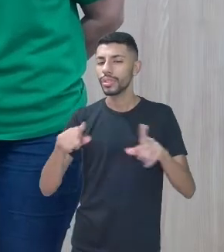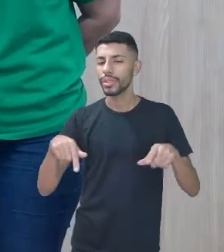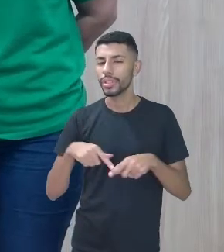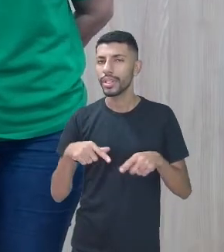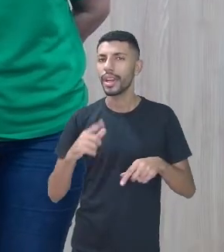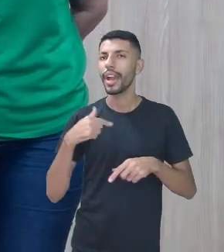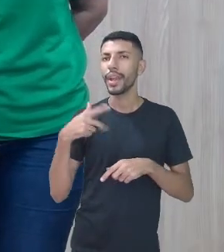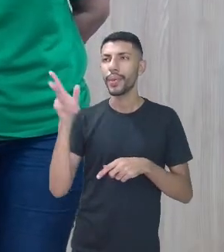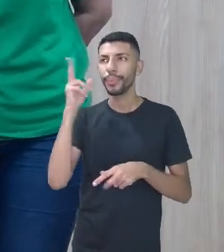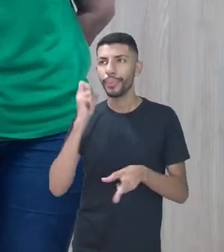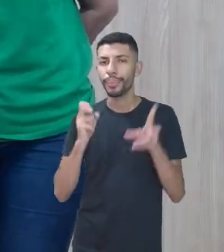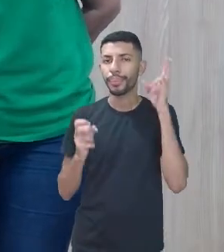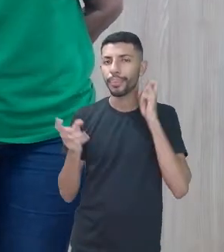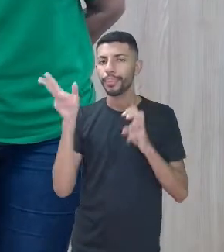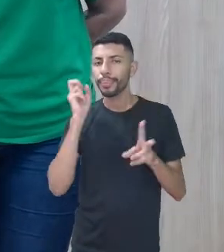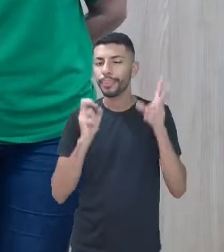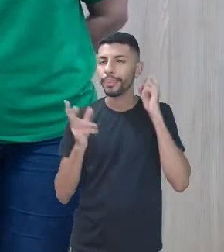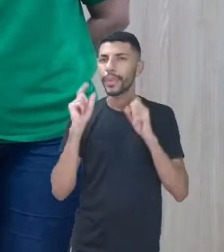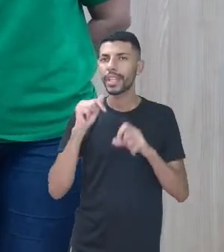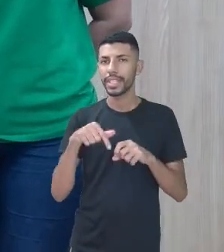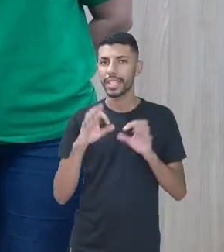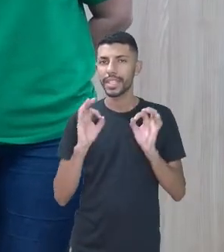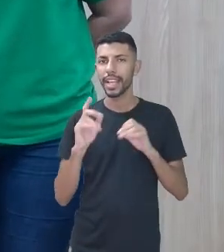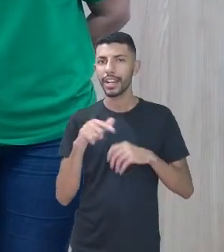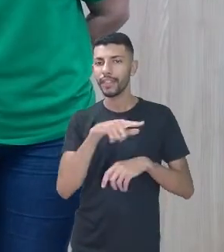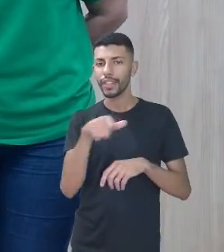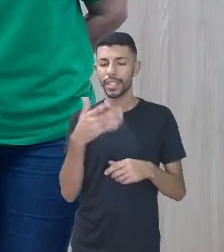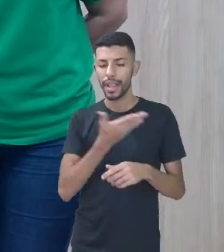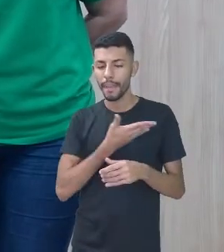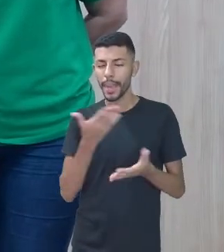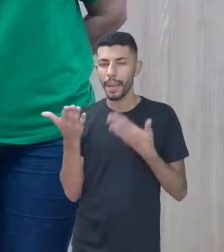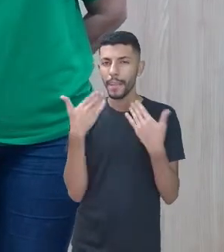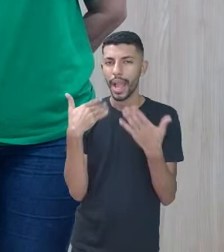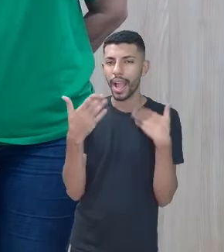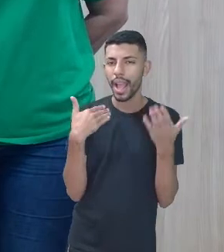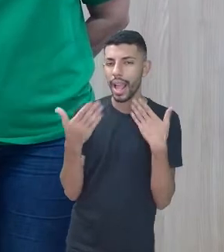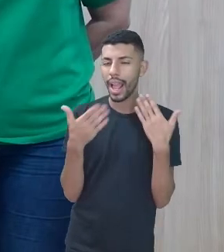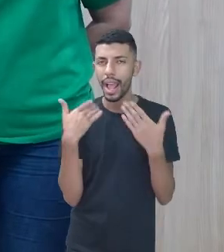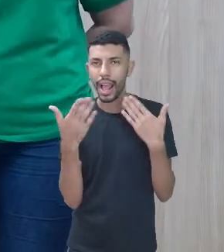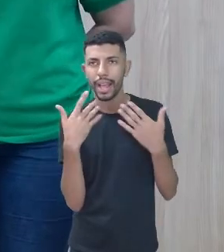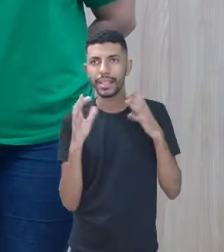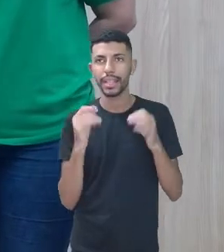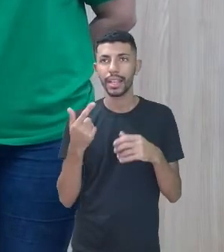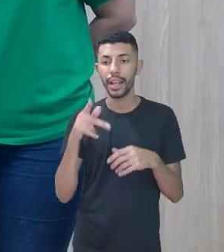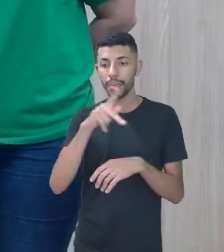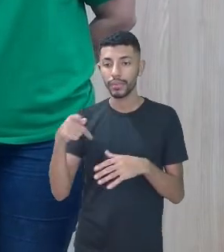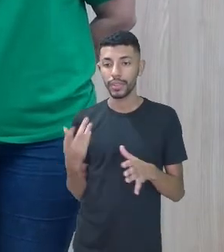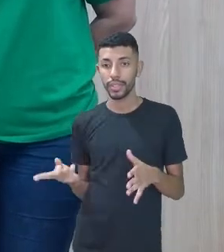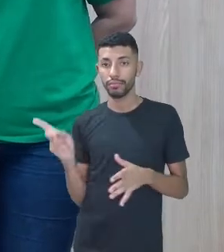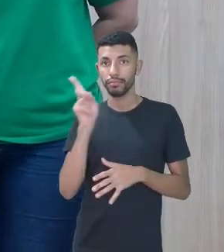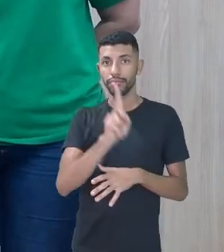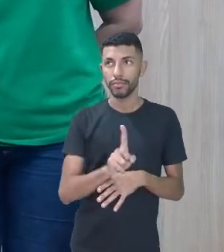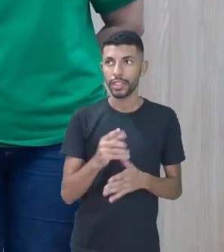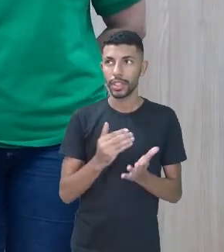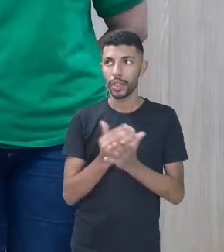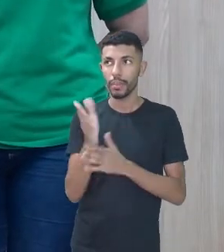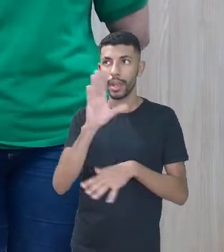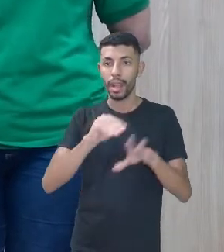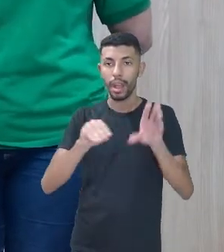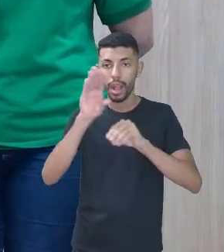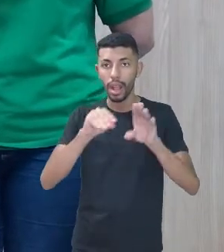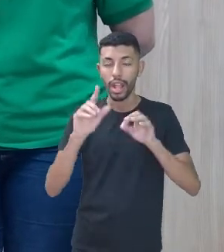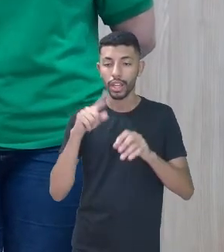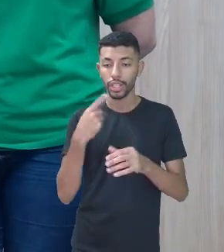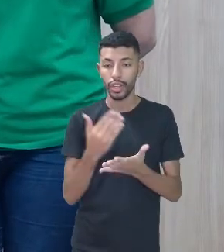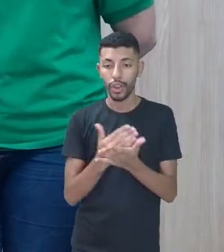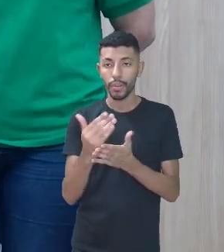né? Aquele bate-papo entre amigos em sala de aula. E quando a professora chega em sala de aula, que começa a falar, agora